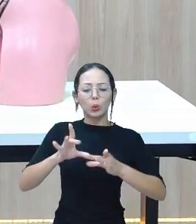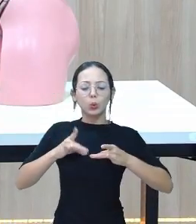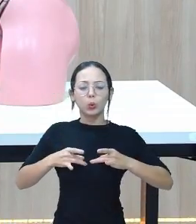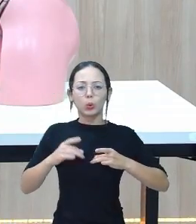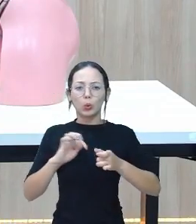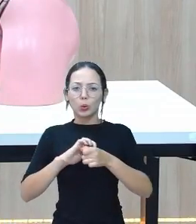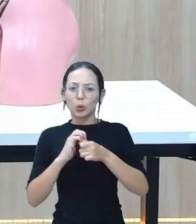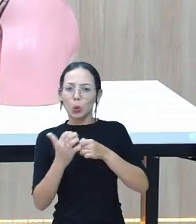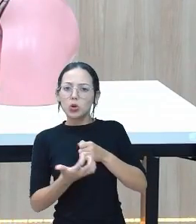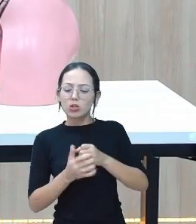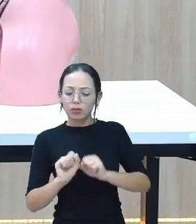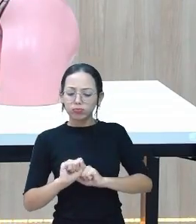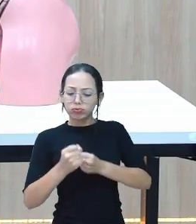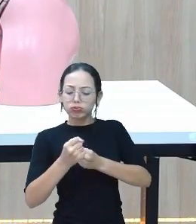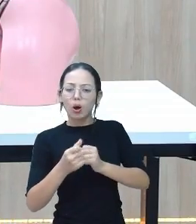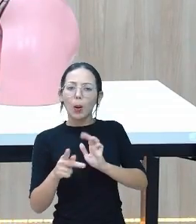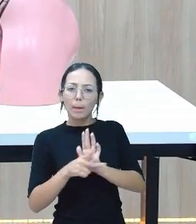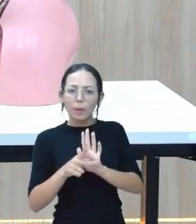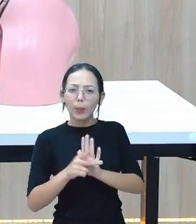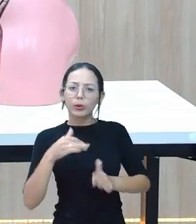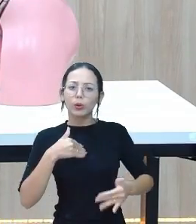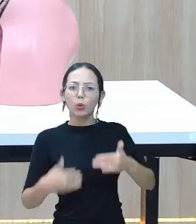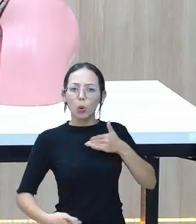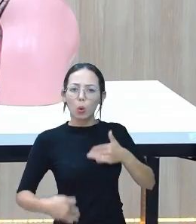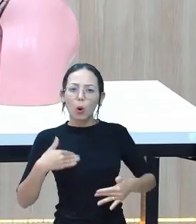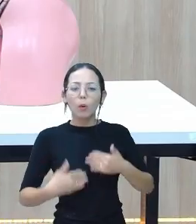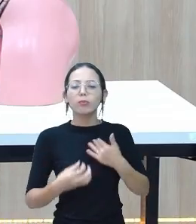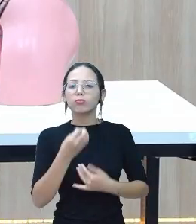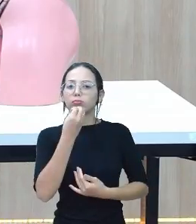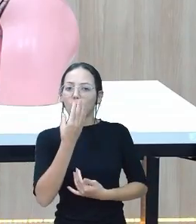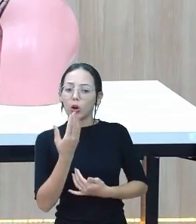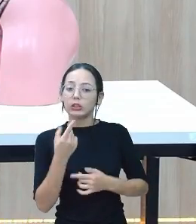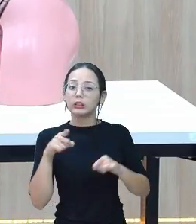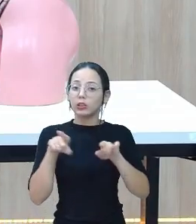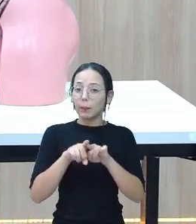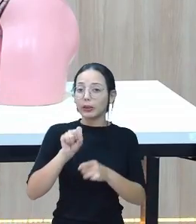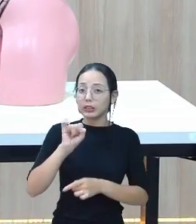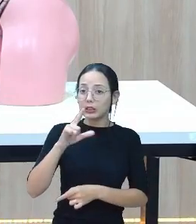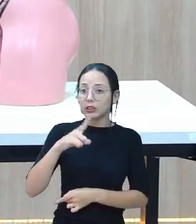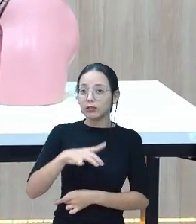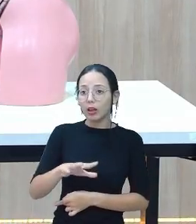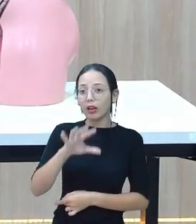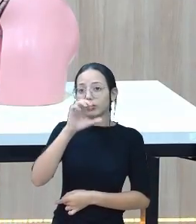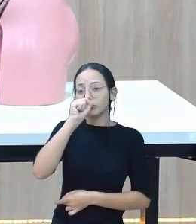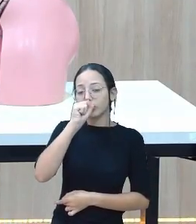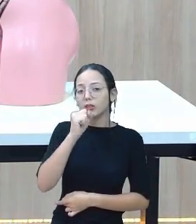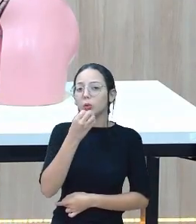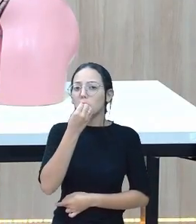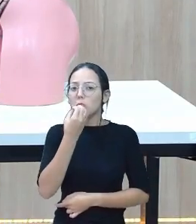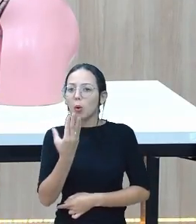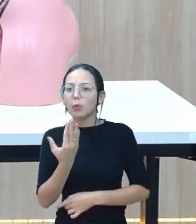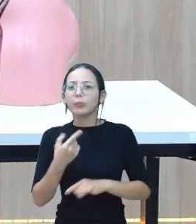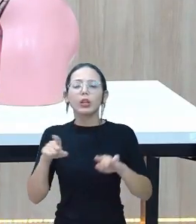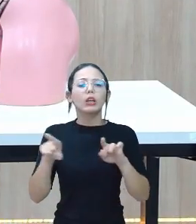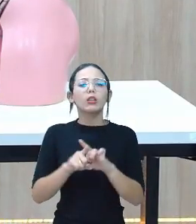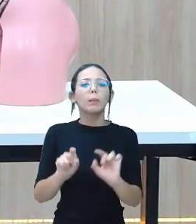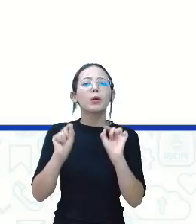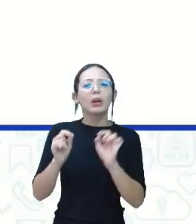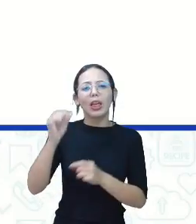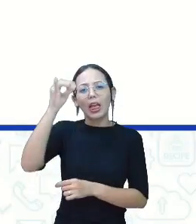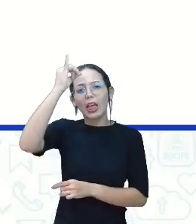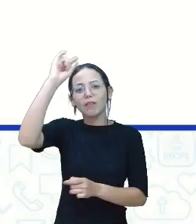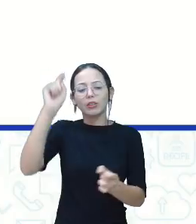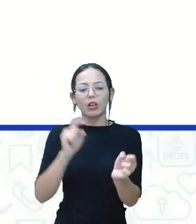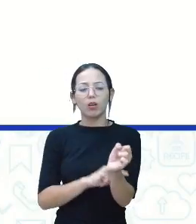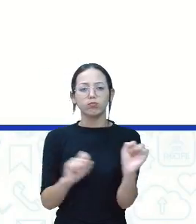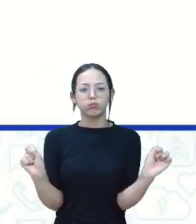com uma defesa boa, se tivermos uma respiração boa também. E ele funciona também como